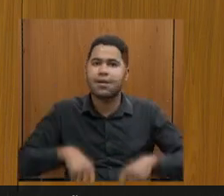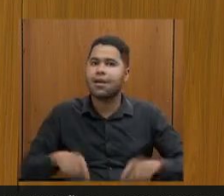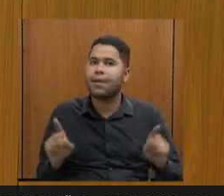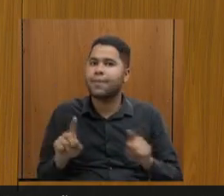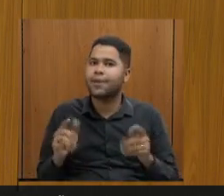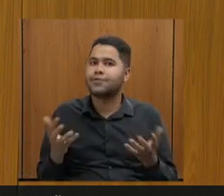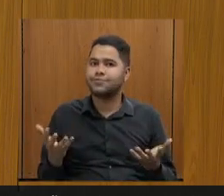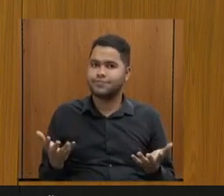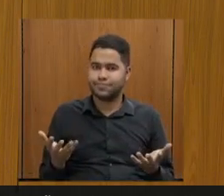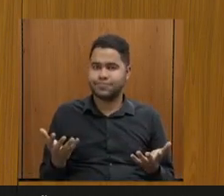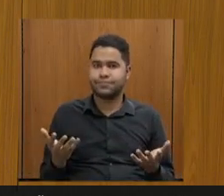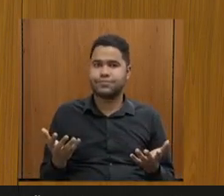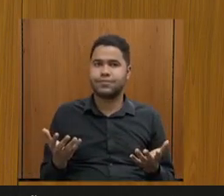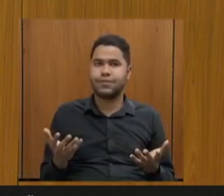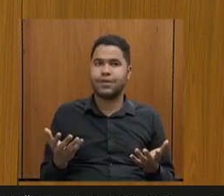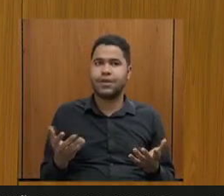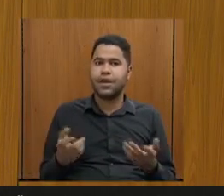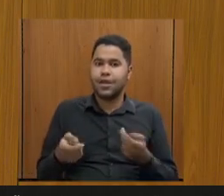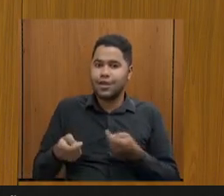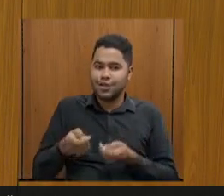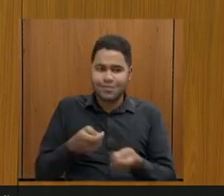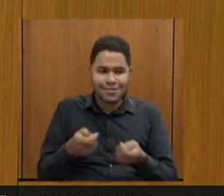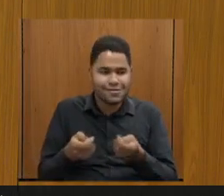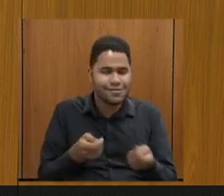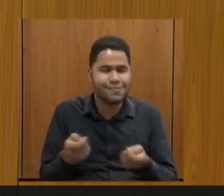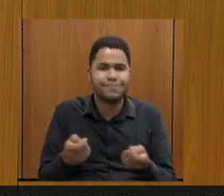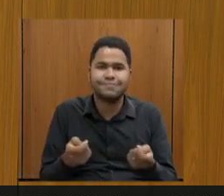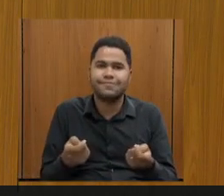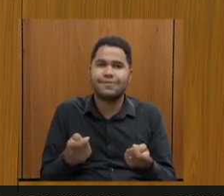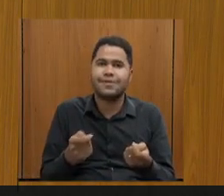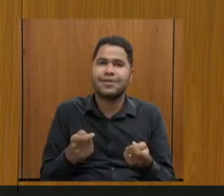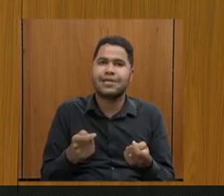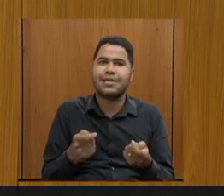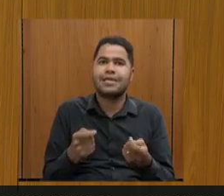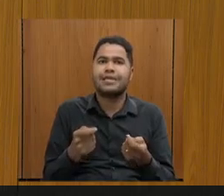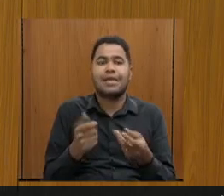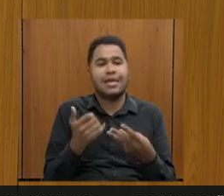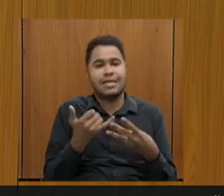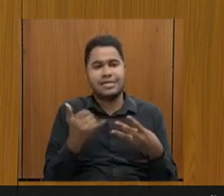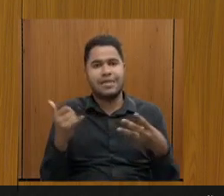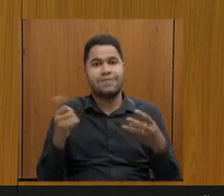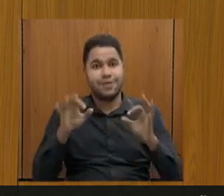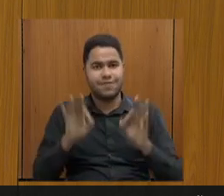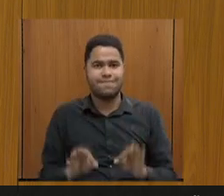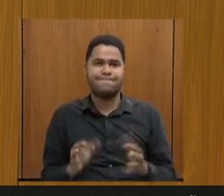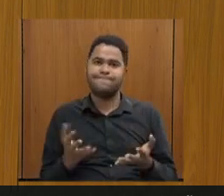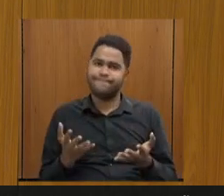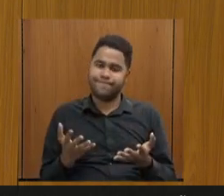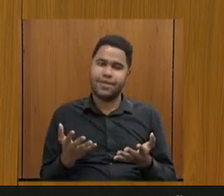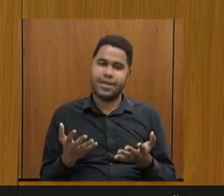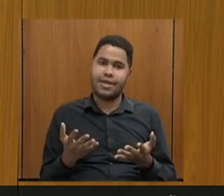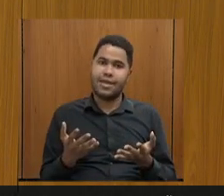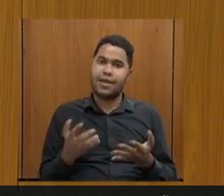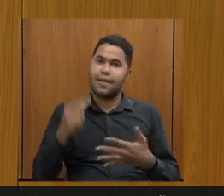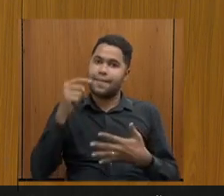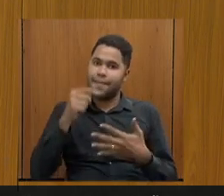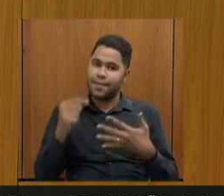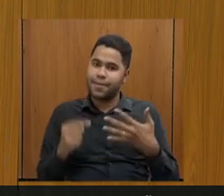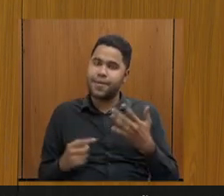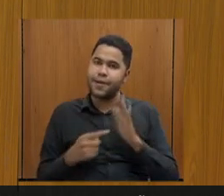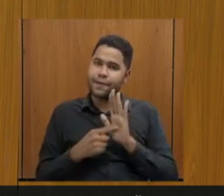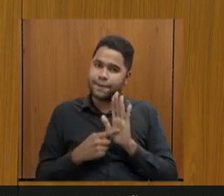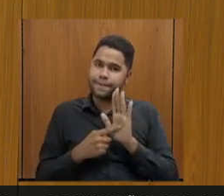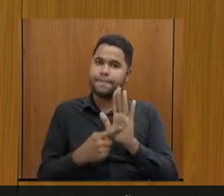para ser diretor e fazer uma gestão da Cemig com eficiência Então esse é um ponto que eu